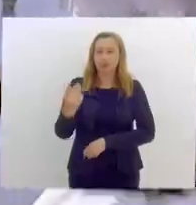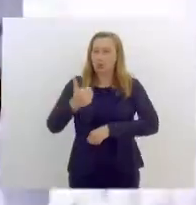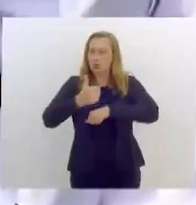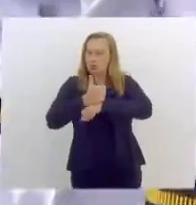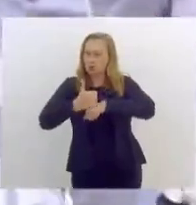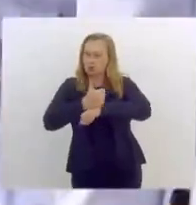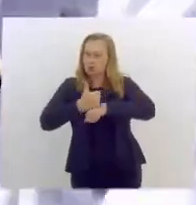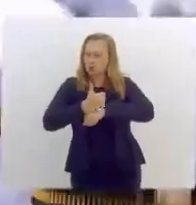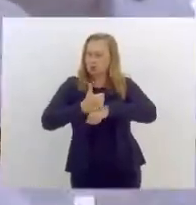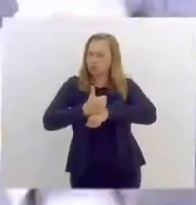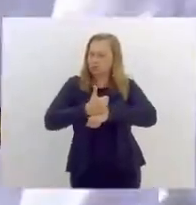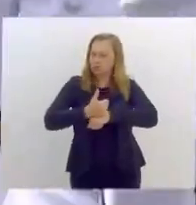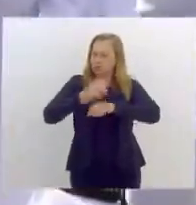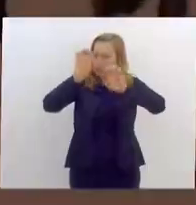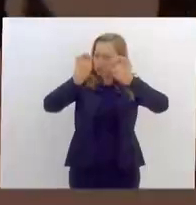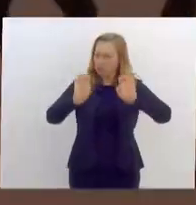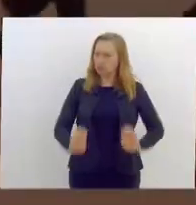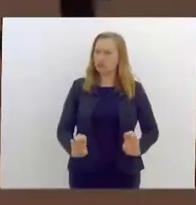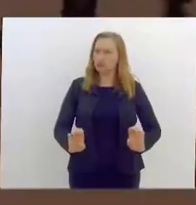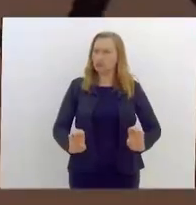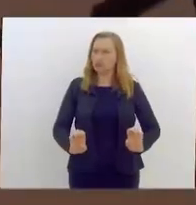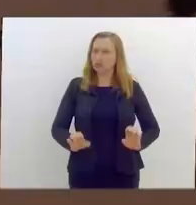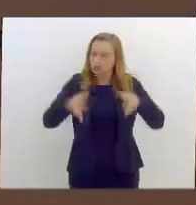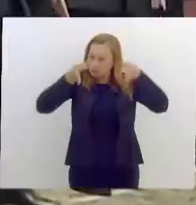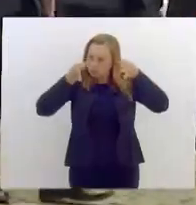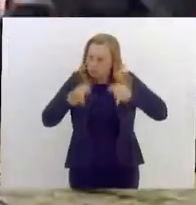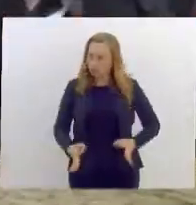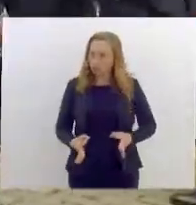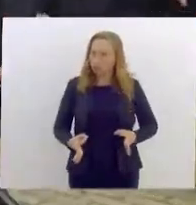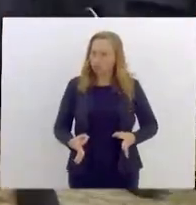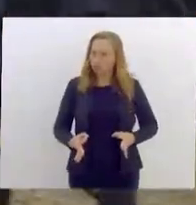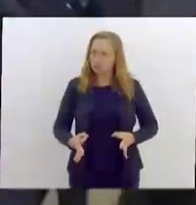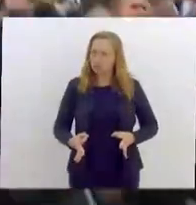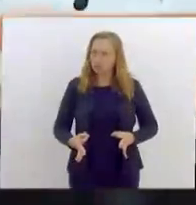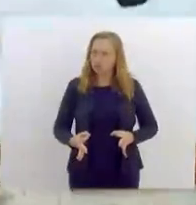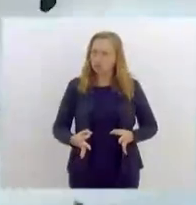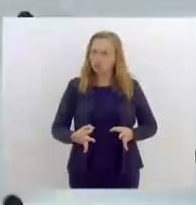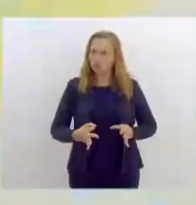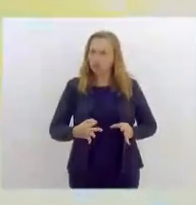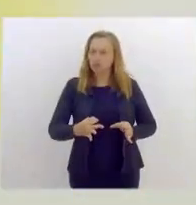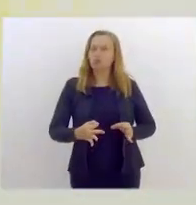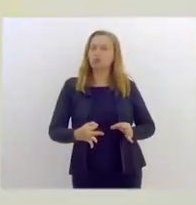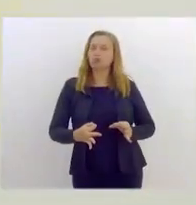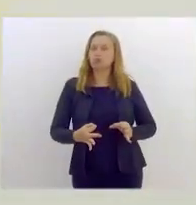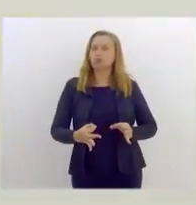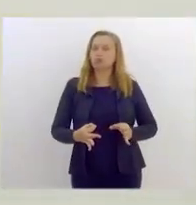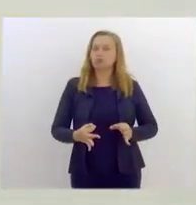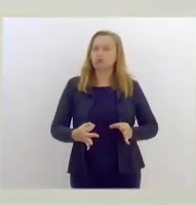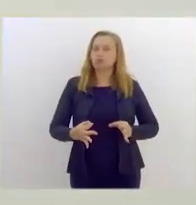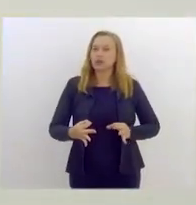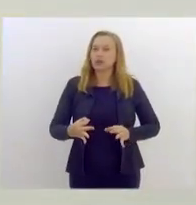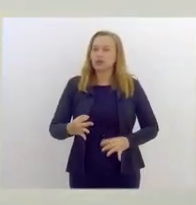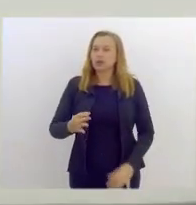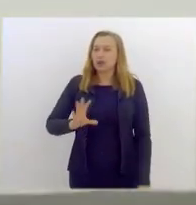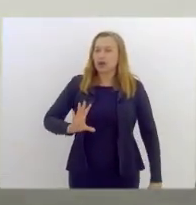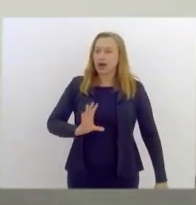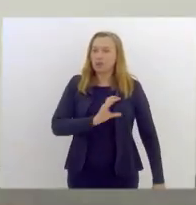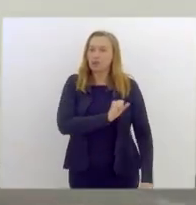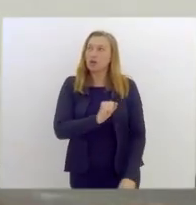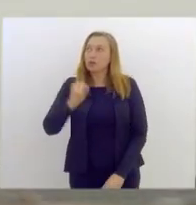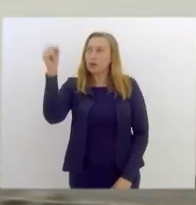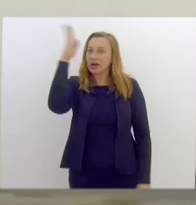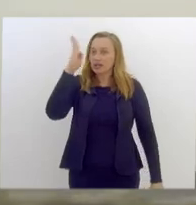profissionalismo, disciplina, integridade, comprometimento e patriotismo.